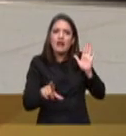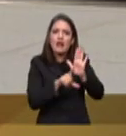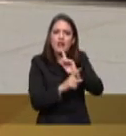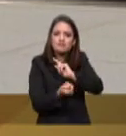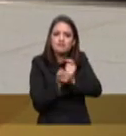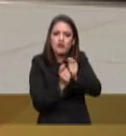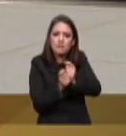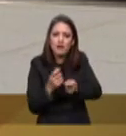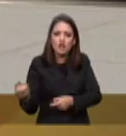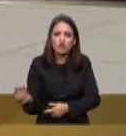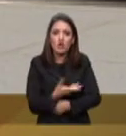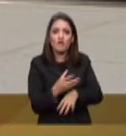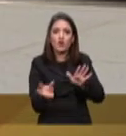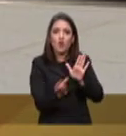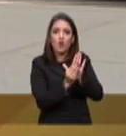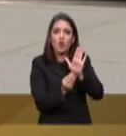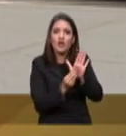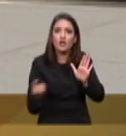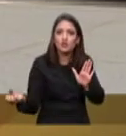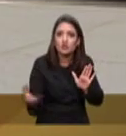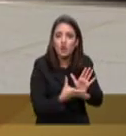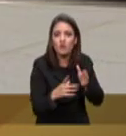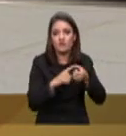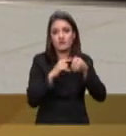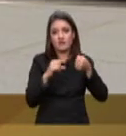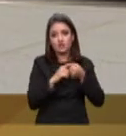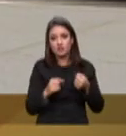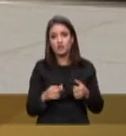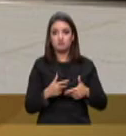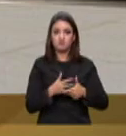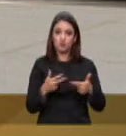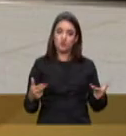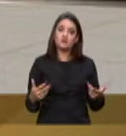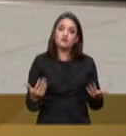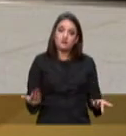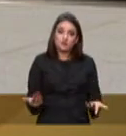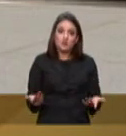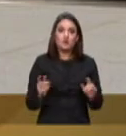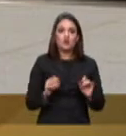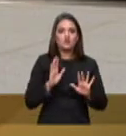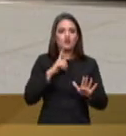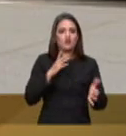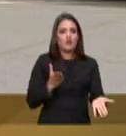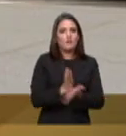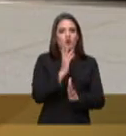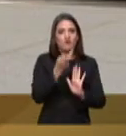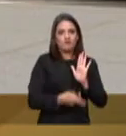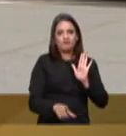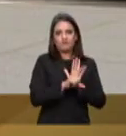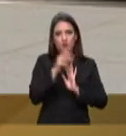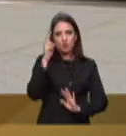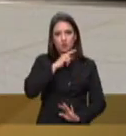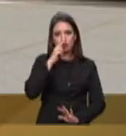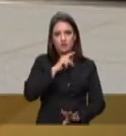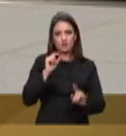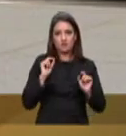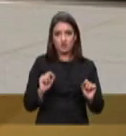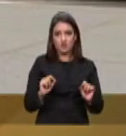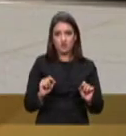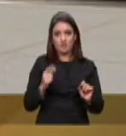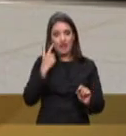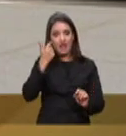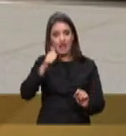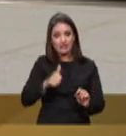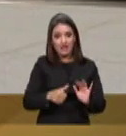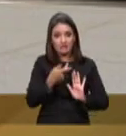para introduzir novos dispositivos legais. Aliás, como já mencionei, foi aprovada agora urgência para a